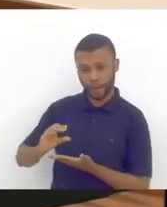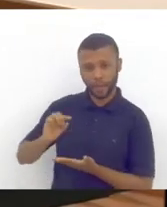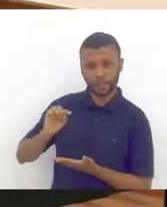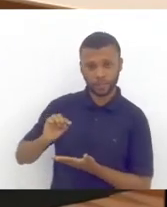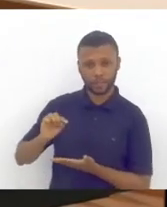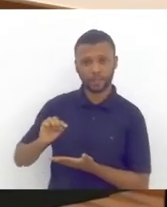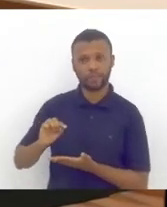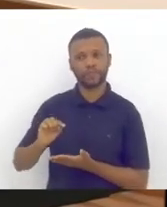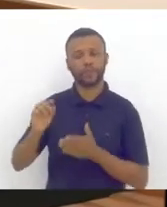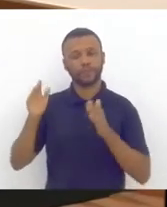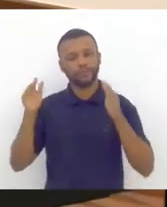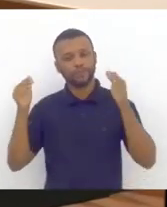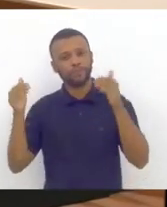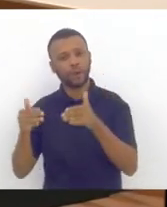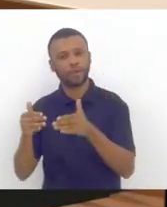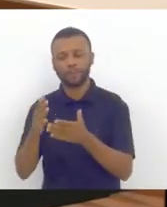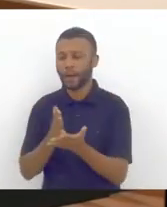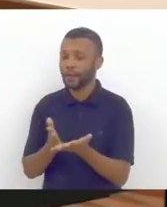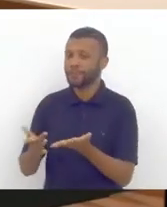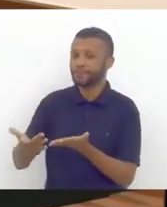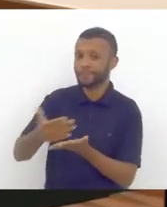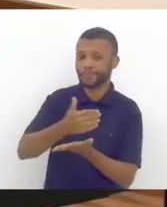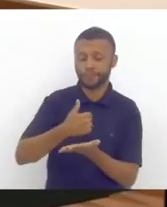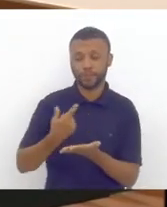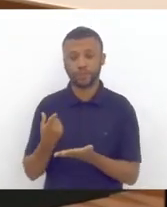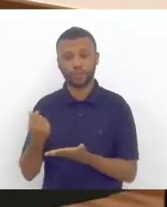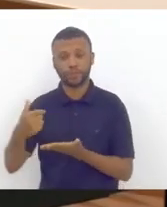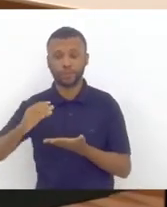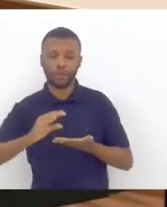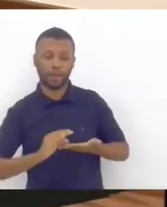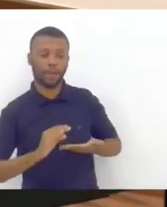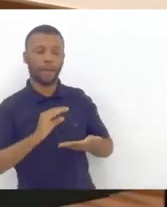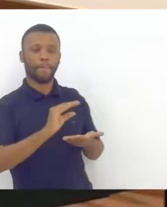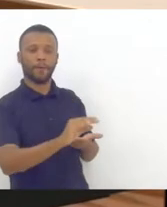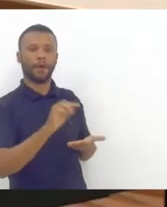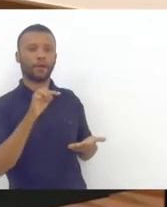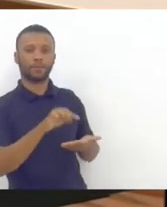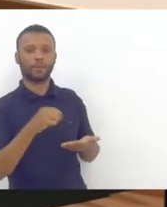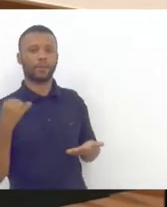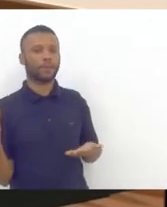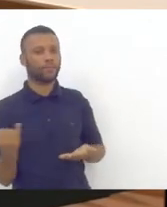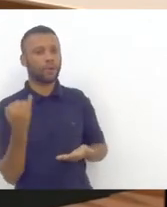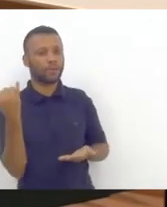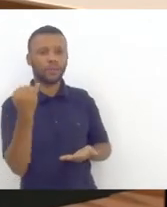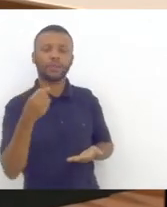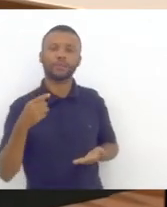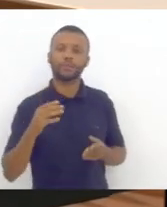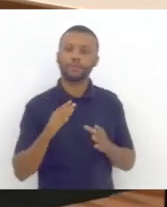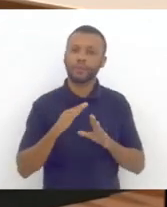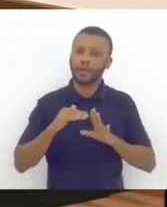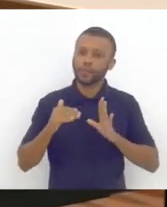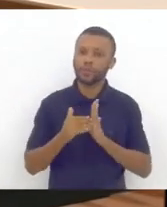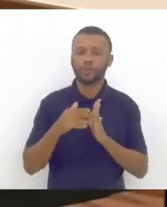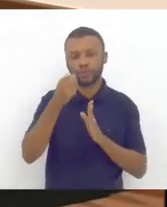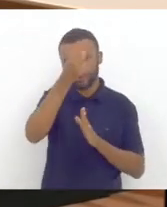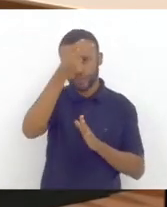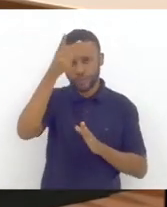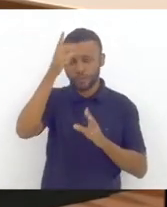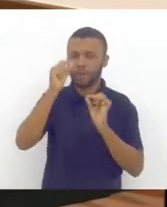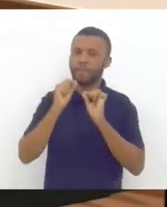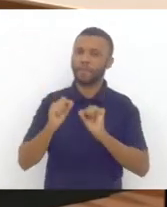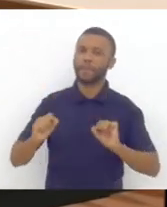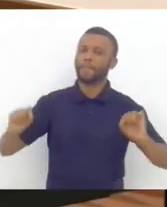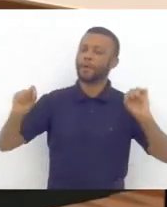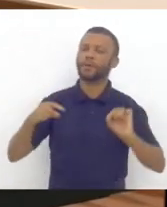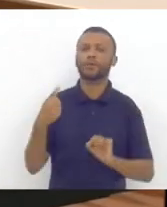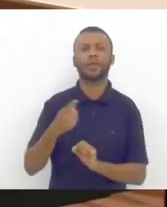municípios, não é uma arrecadação, é um repasse imensamente importante para todos os municípios. E aqui o que, que